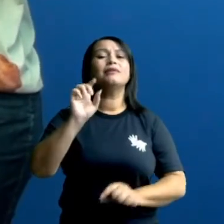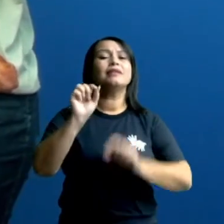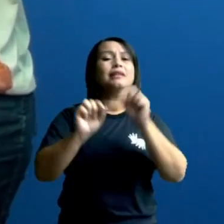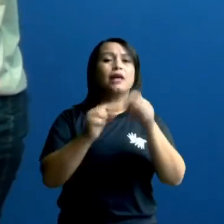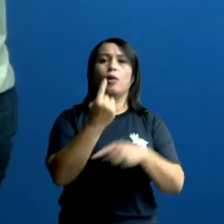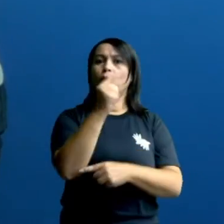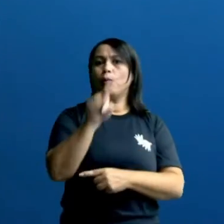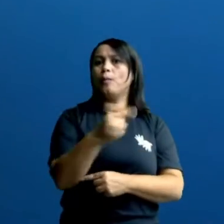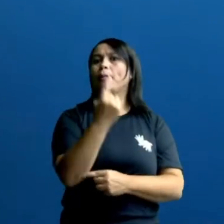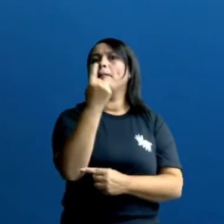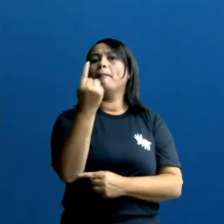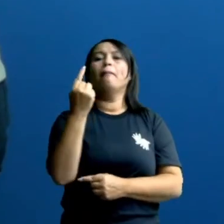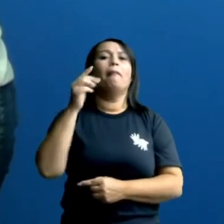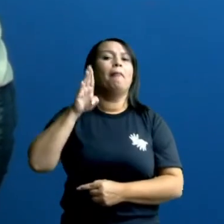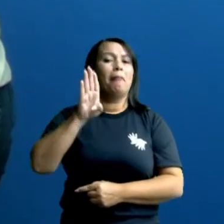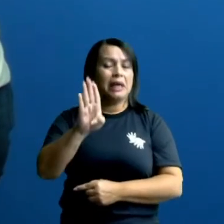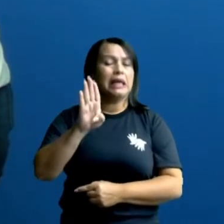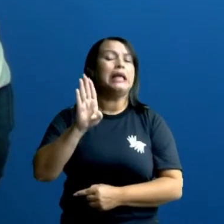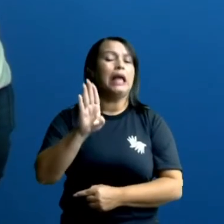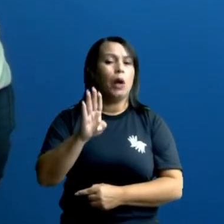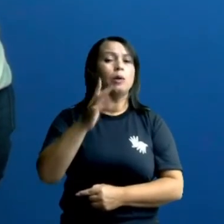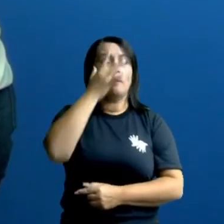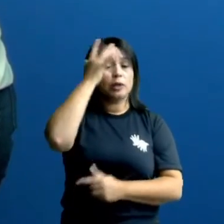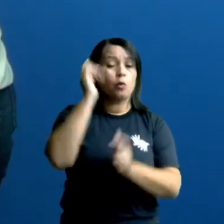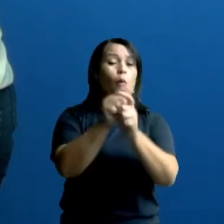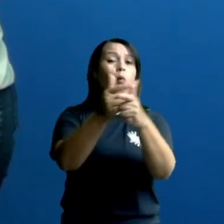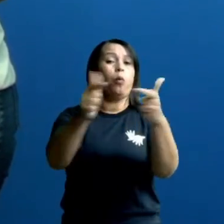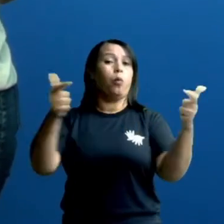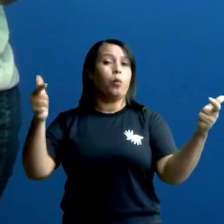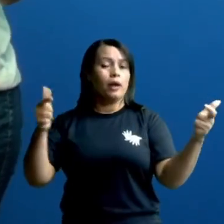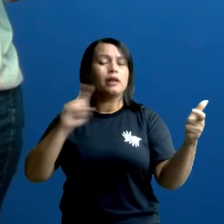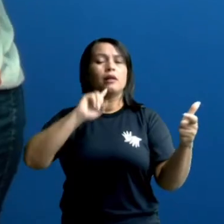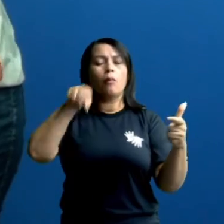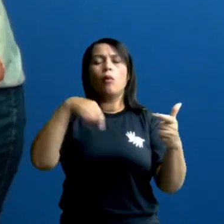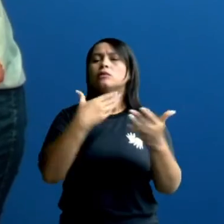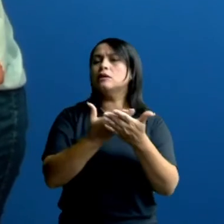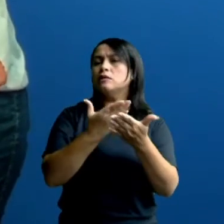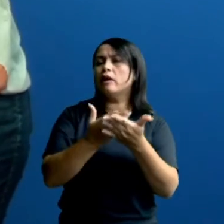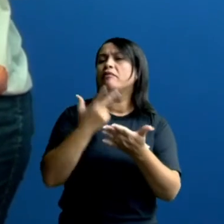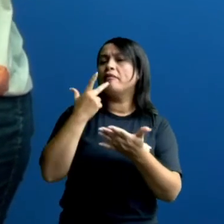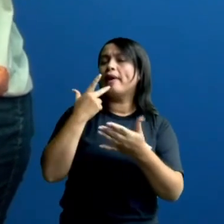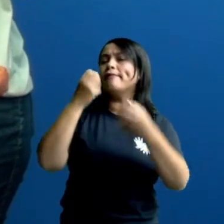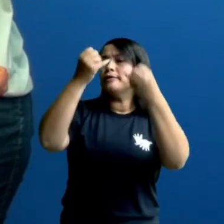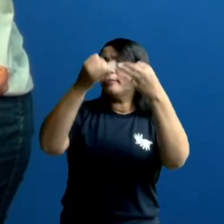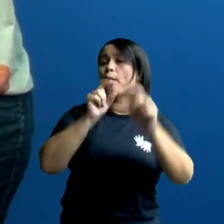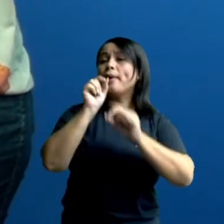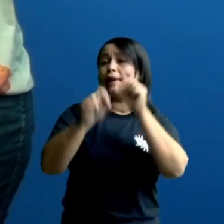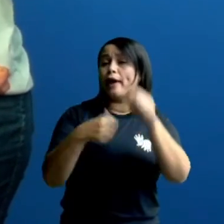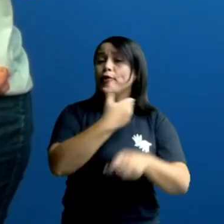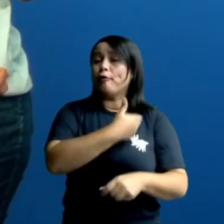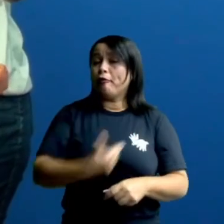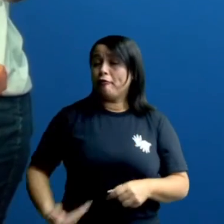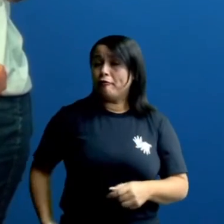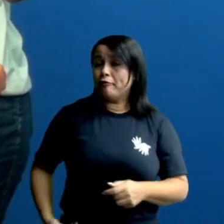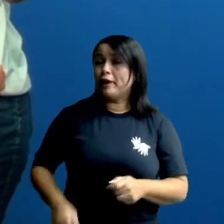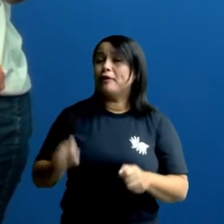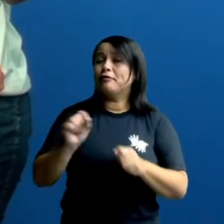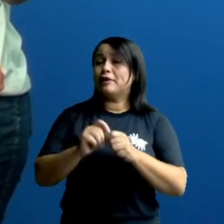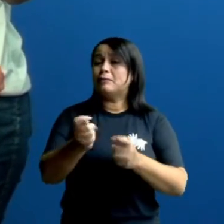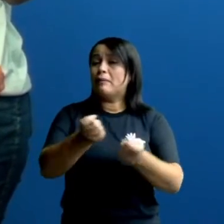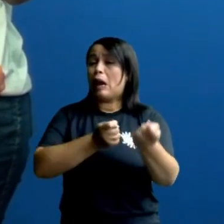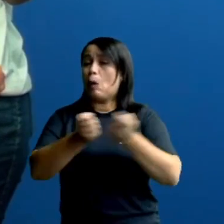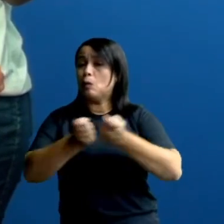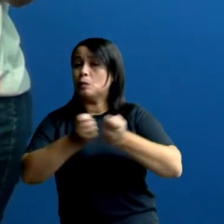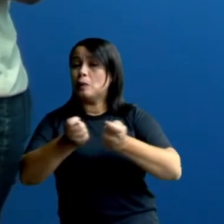coisa assustadora. E aí a gente vai falar neles ainda em outras aulas para a gente ver o que é que o governo faz para controlar essa quantidade